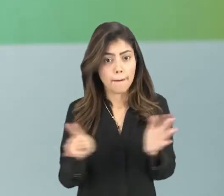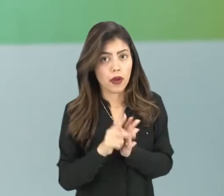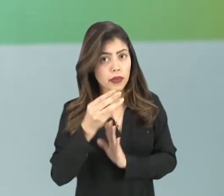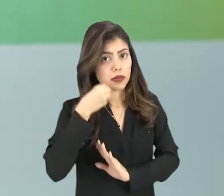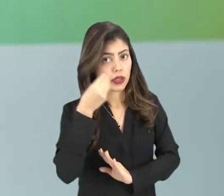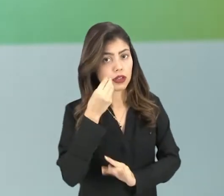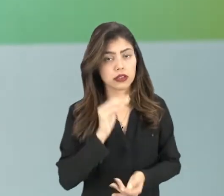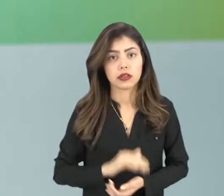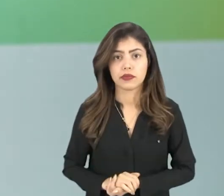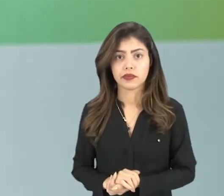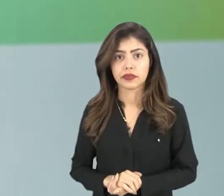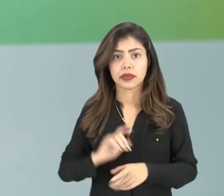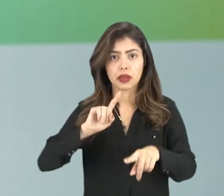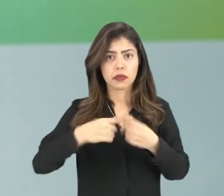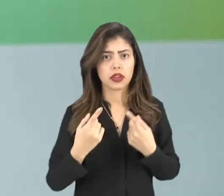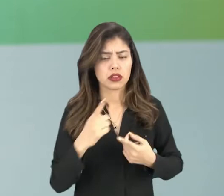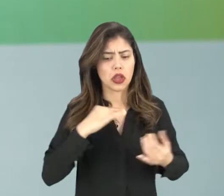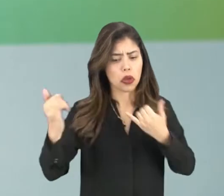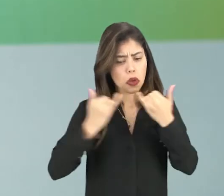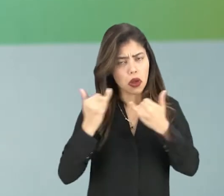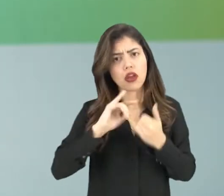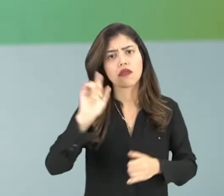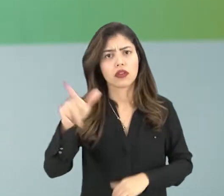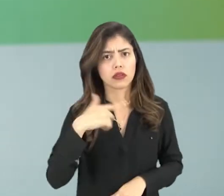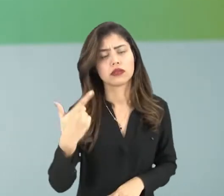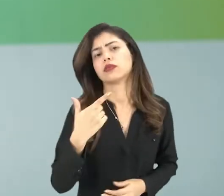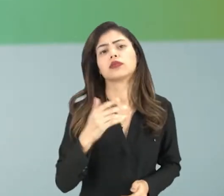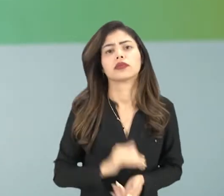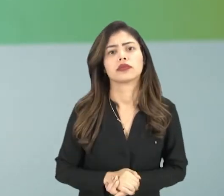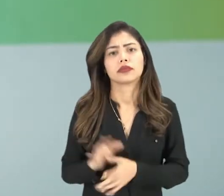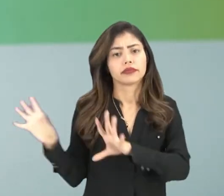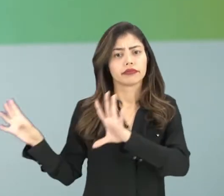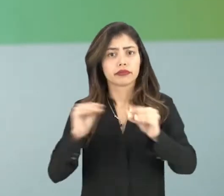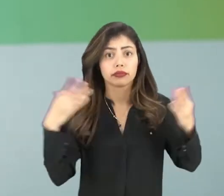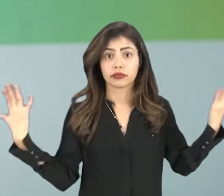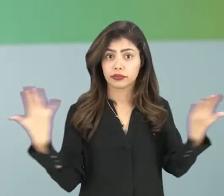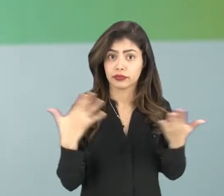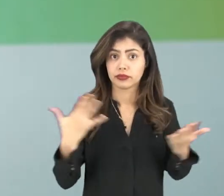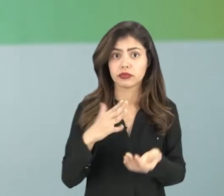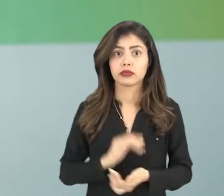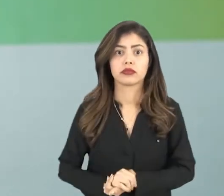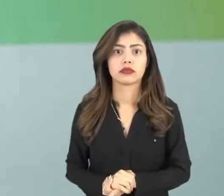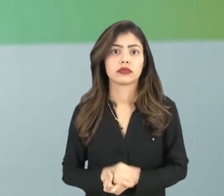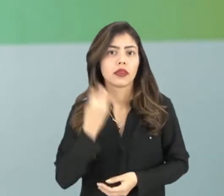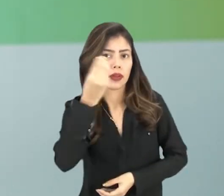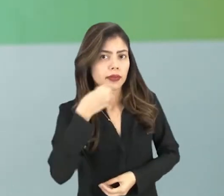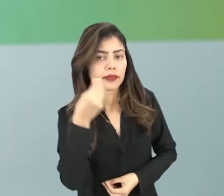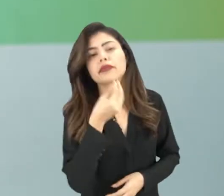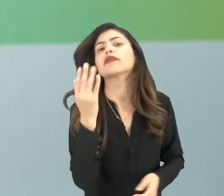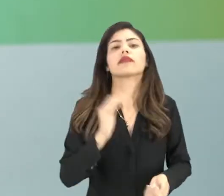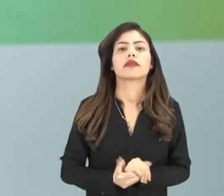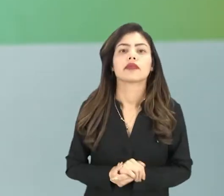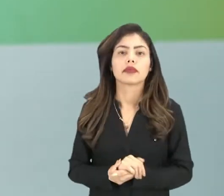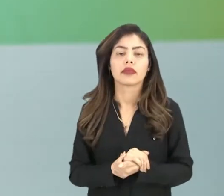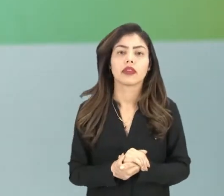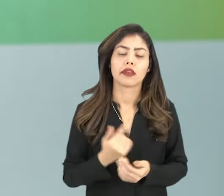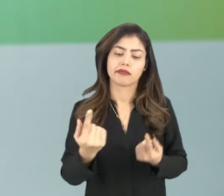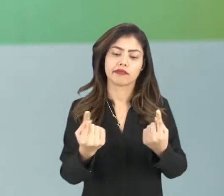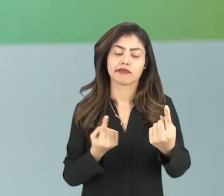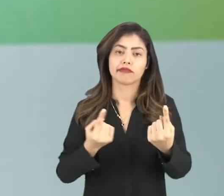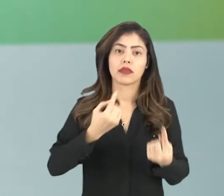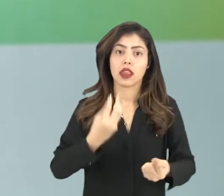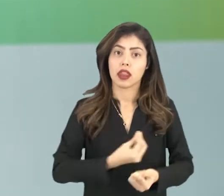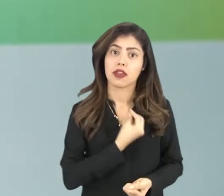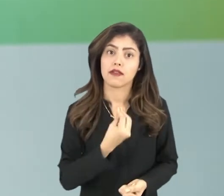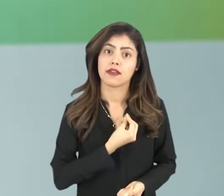experiências. Mas outra informação a gente começa a trazer na aula de hoje. Essas experiências estão atreladas à vida